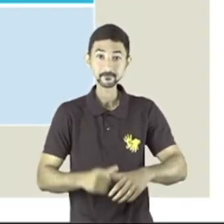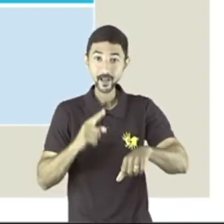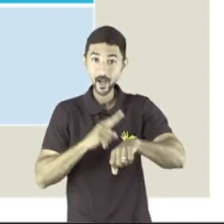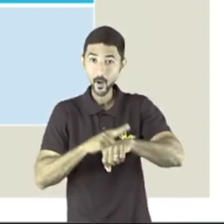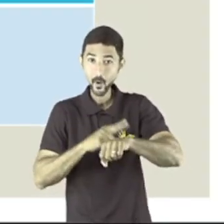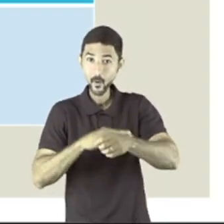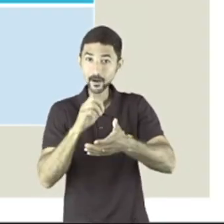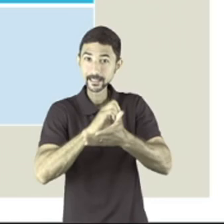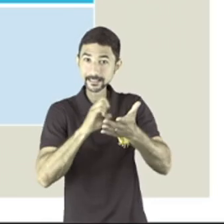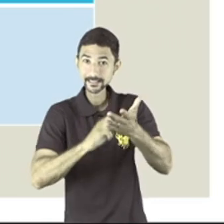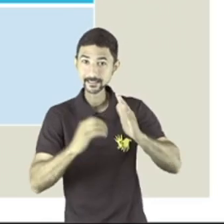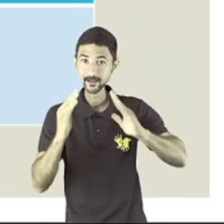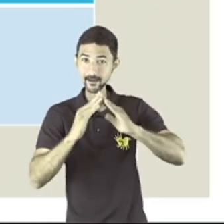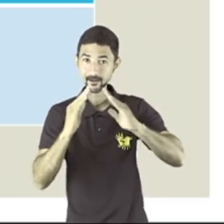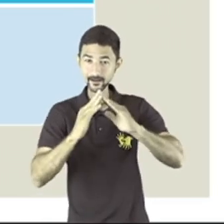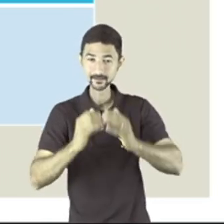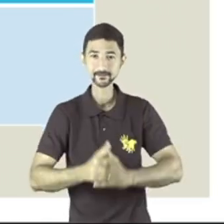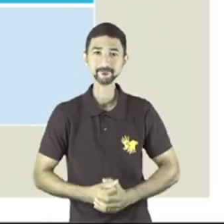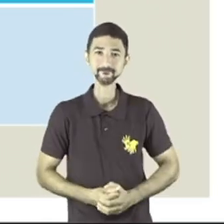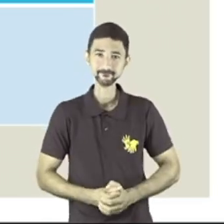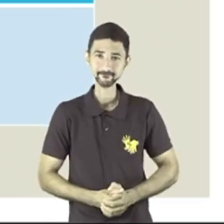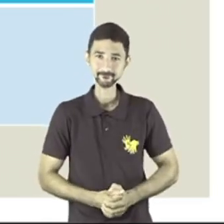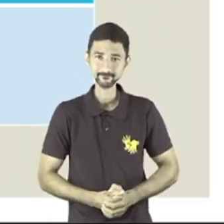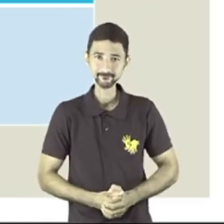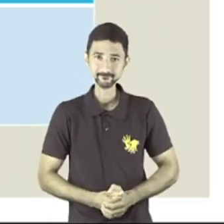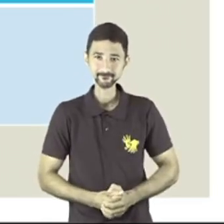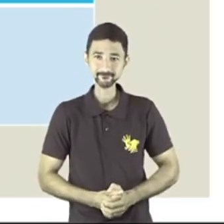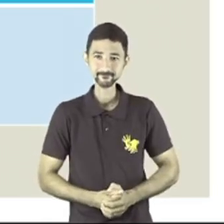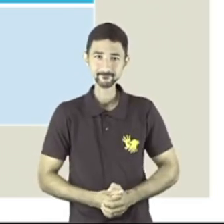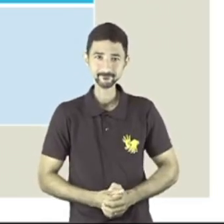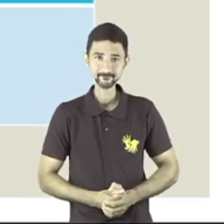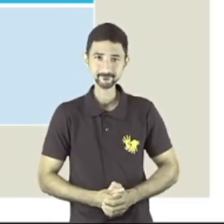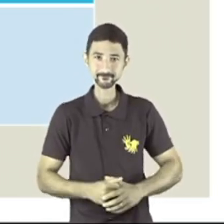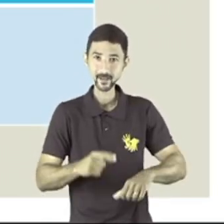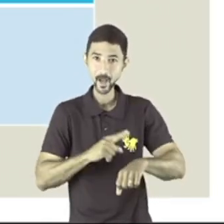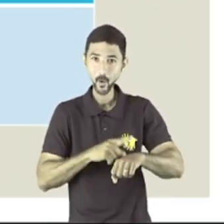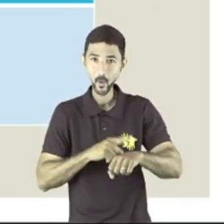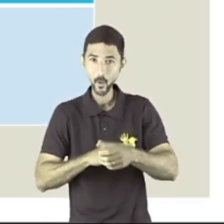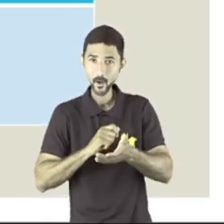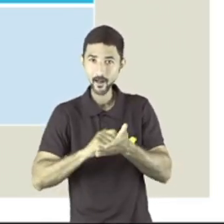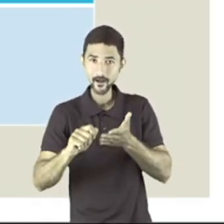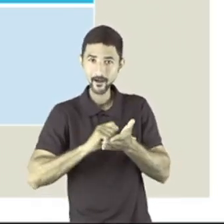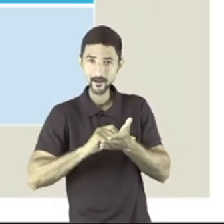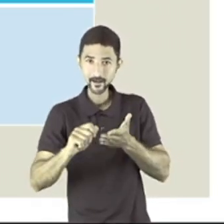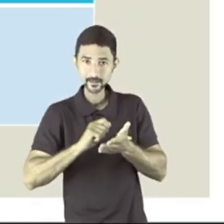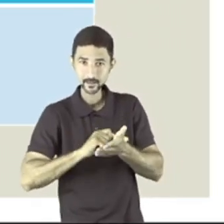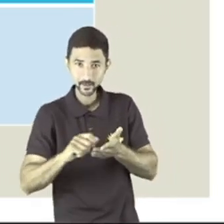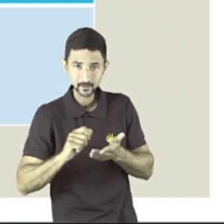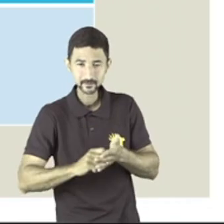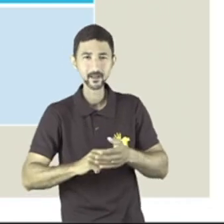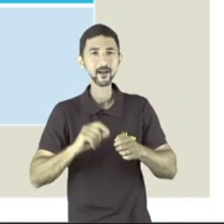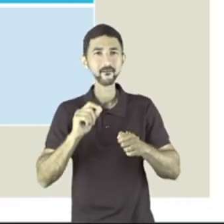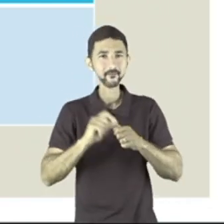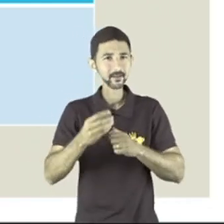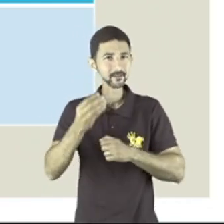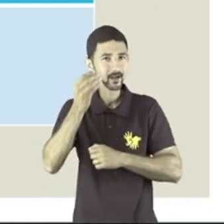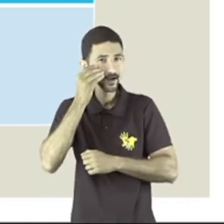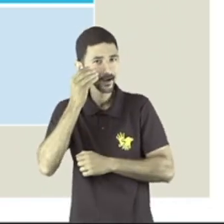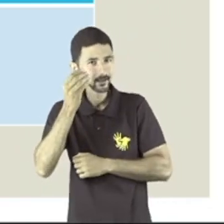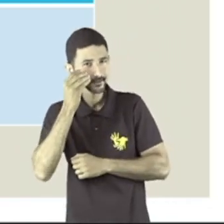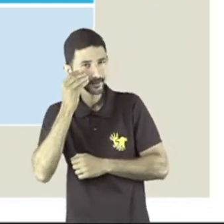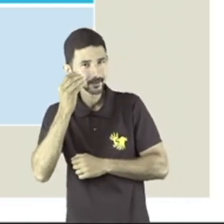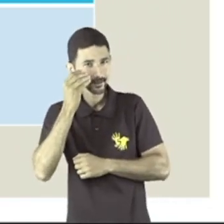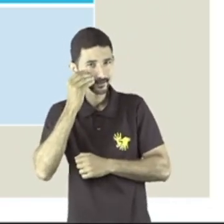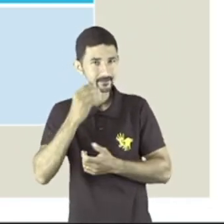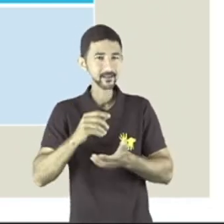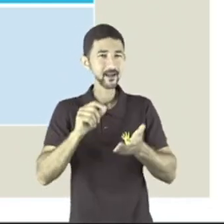Hora da tarefa de casa, tá? Aquela hora em que vocês vão anotar, vão ficar atentos no que tem que